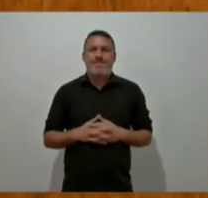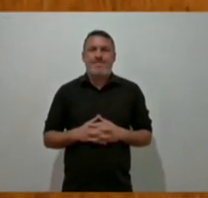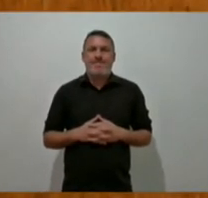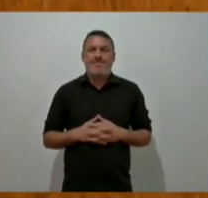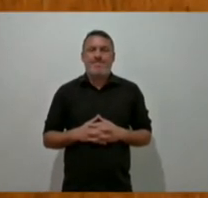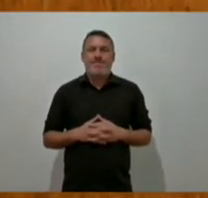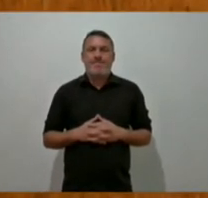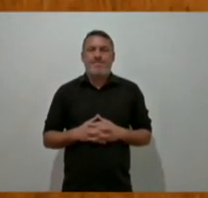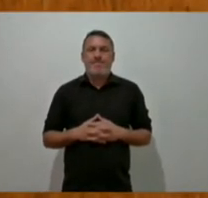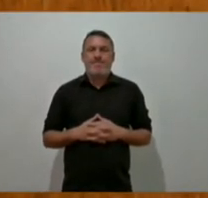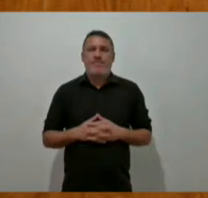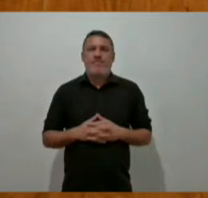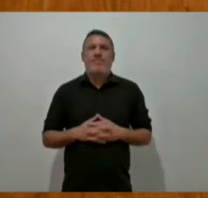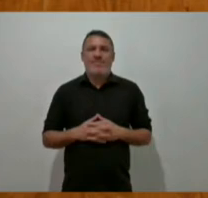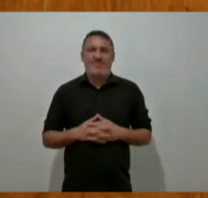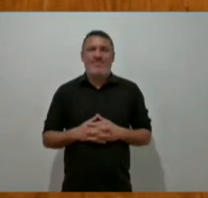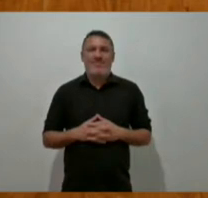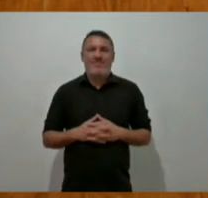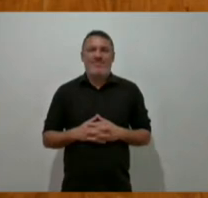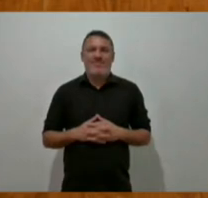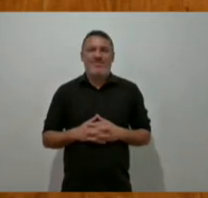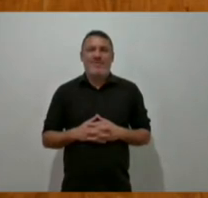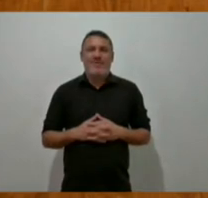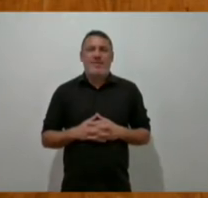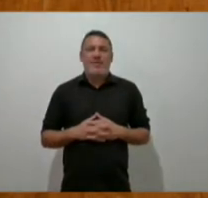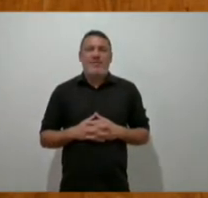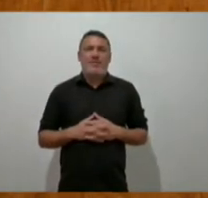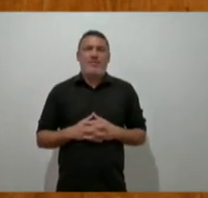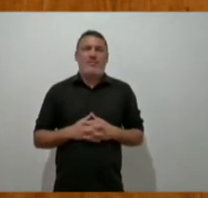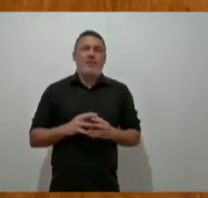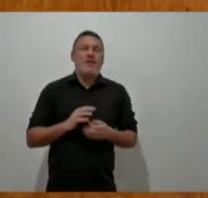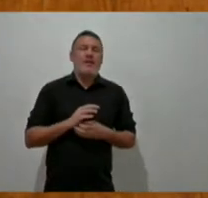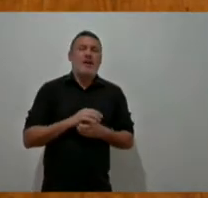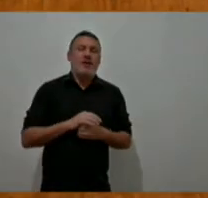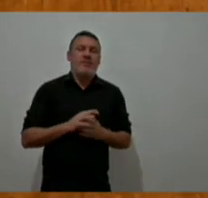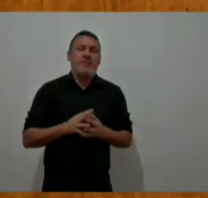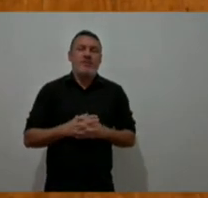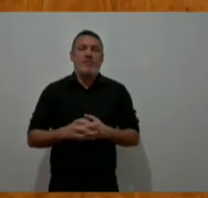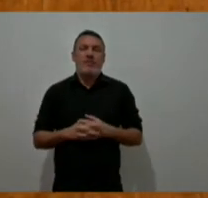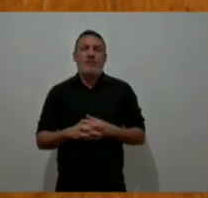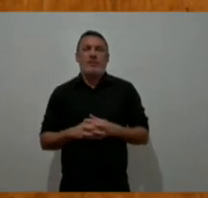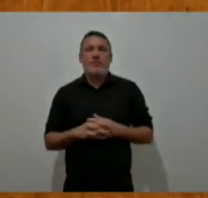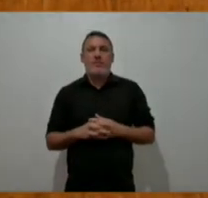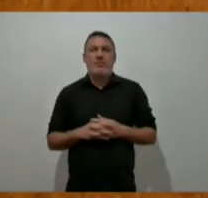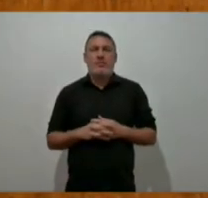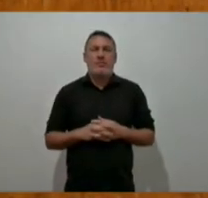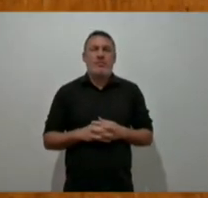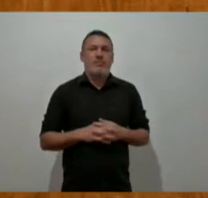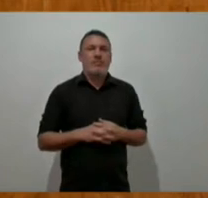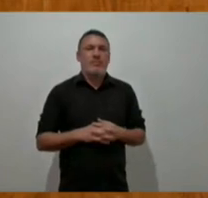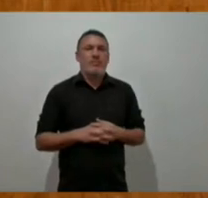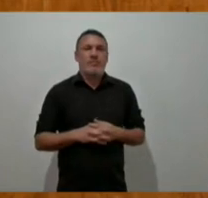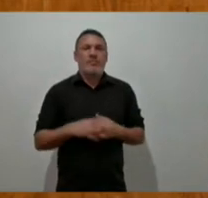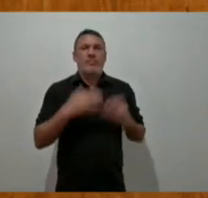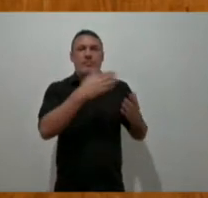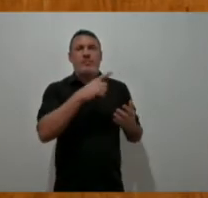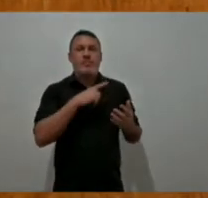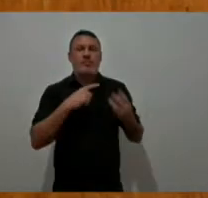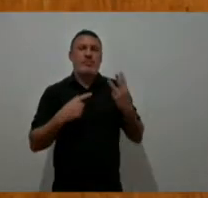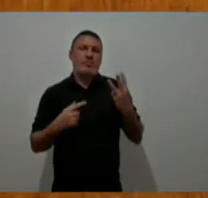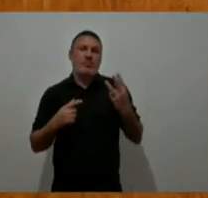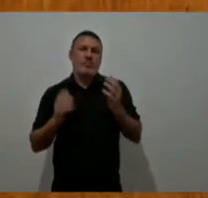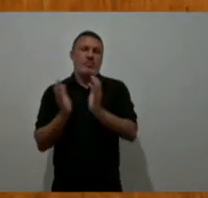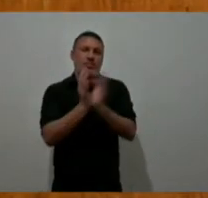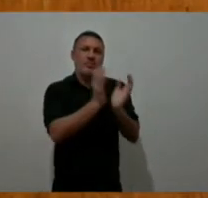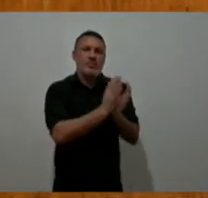Bom, vou convidar, antes da gente iniciar o painel, com o governador Zé Armando Campos, ex-ministro Nelson Jobim, vou convidar